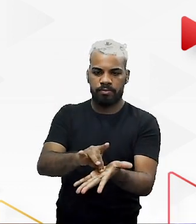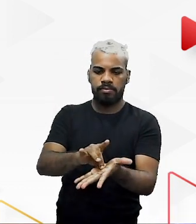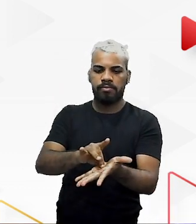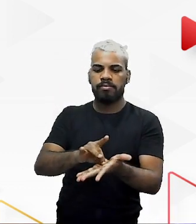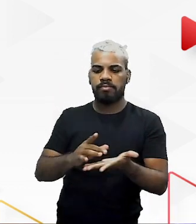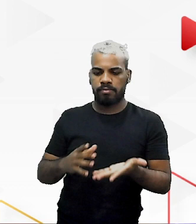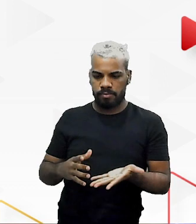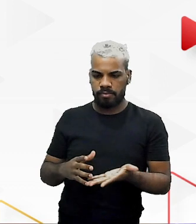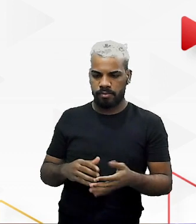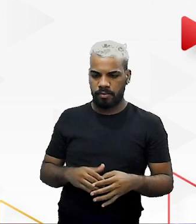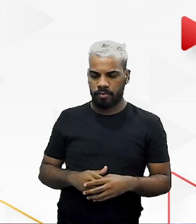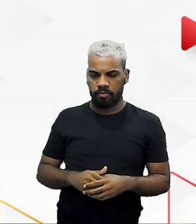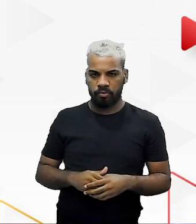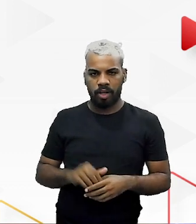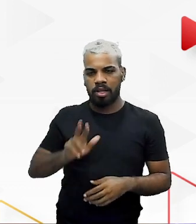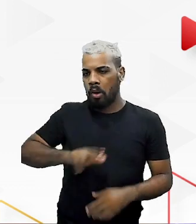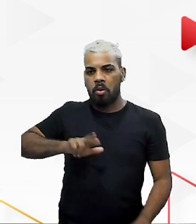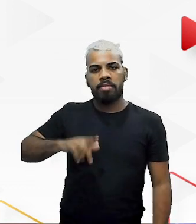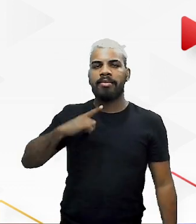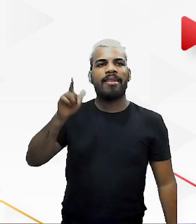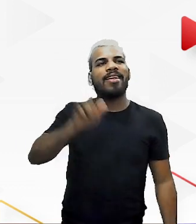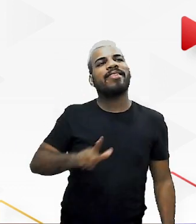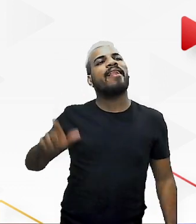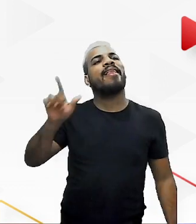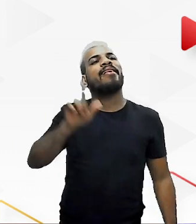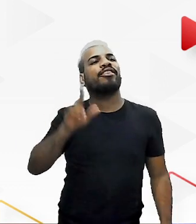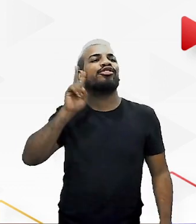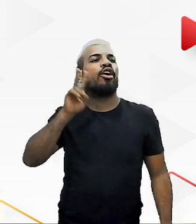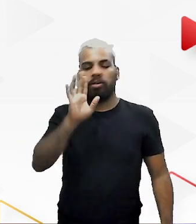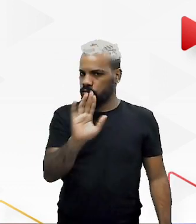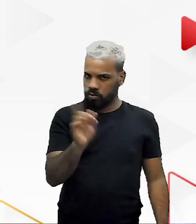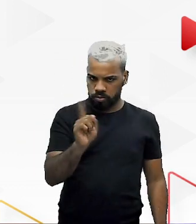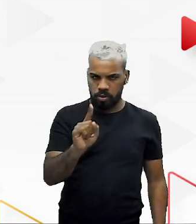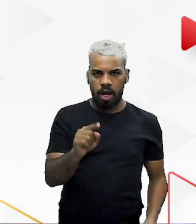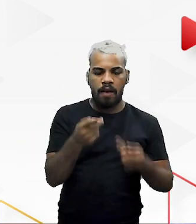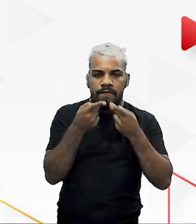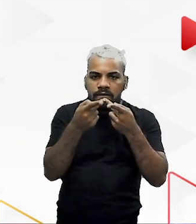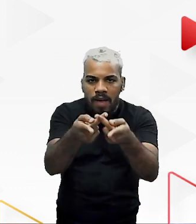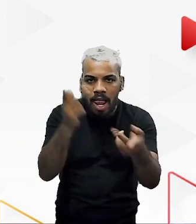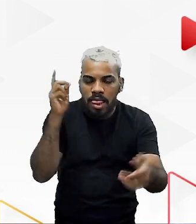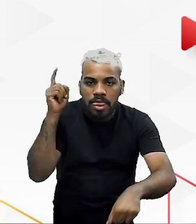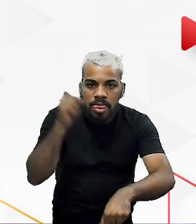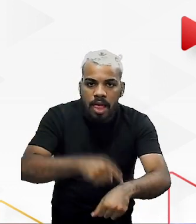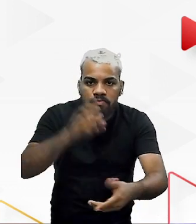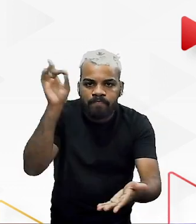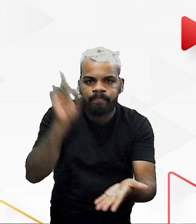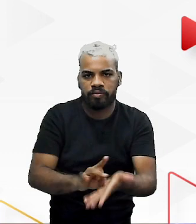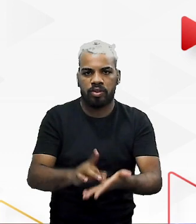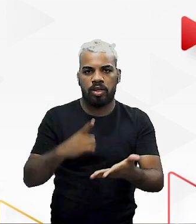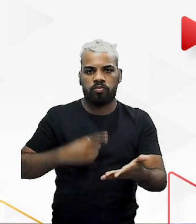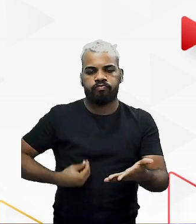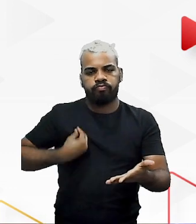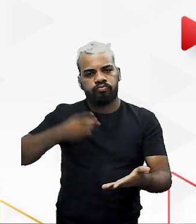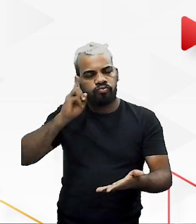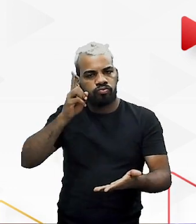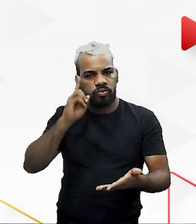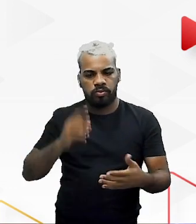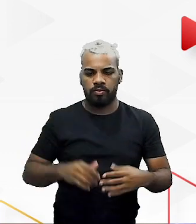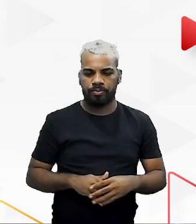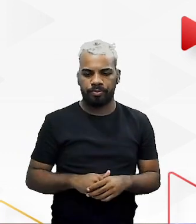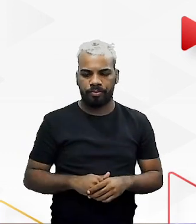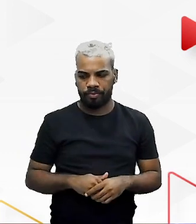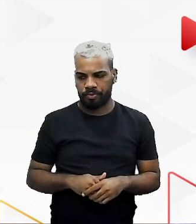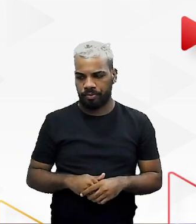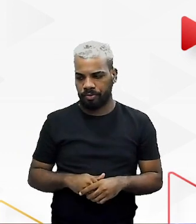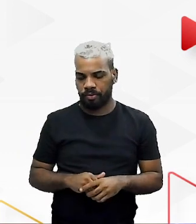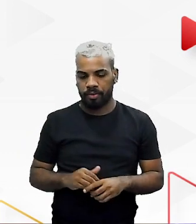no dicionário. Então, é um texto jornalístico e não literário que está presente em nosso dia a dia. Trata-se, portanto,